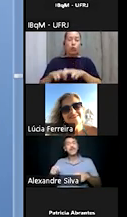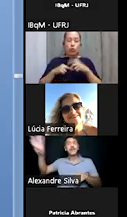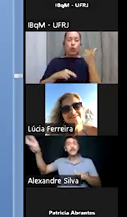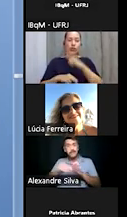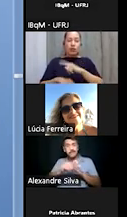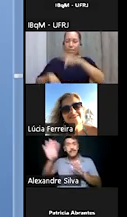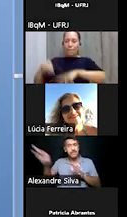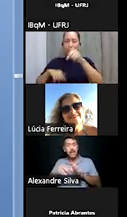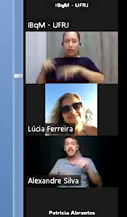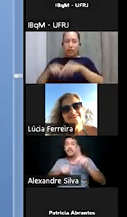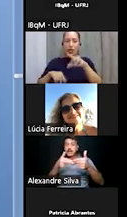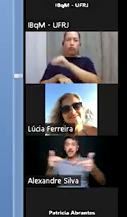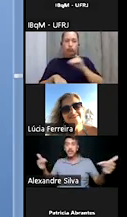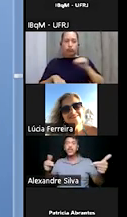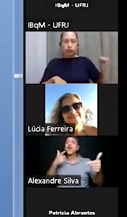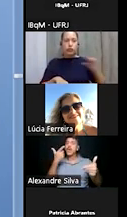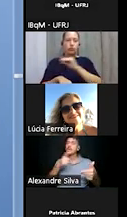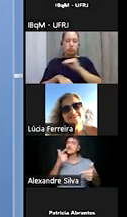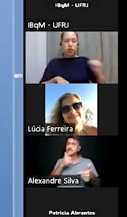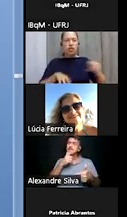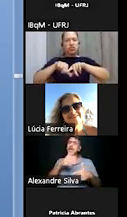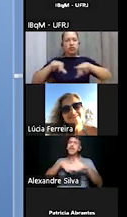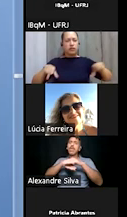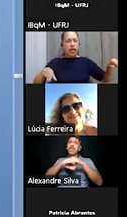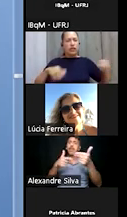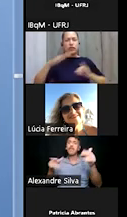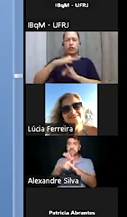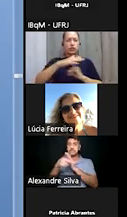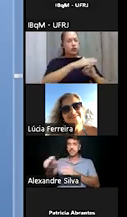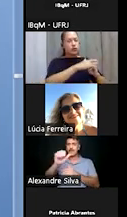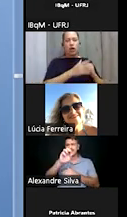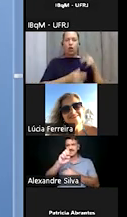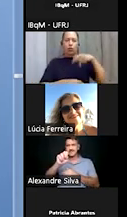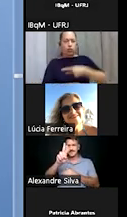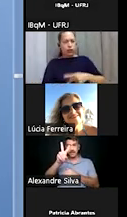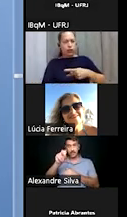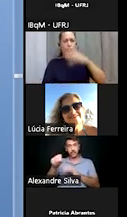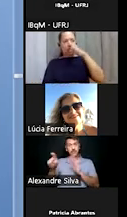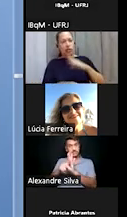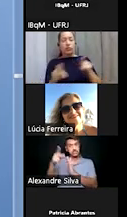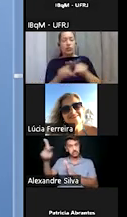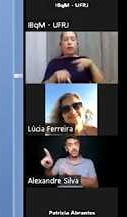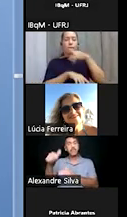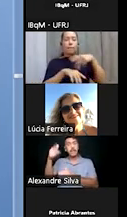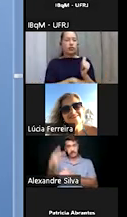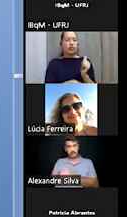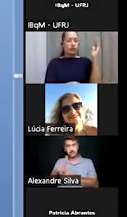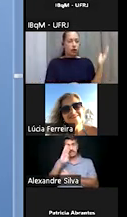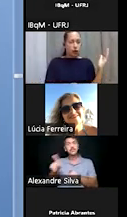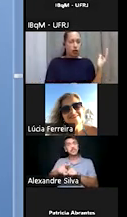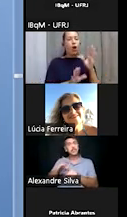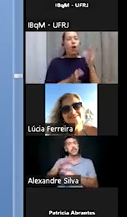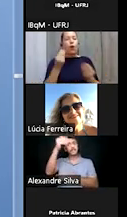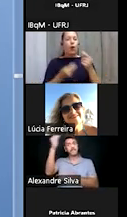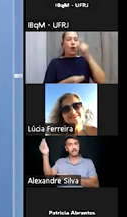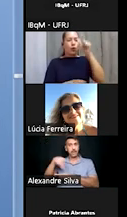acervos de diversas instituições, tanto do Brasil como do exterior, graças à ação e à maneira como ele atuou de forma